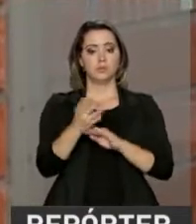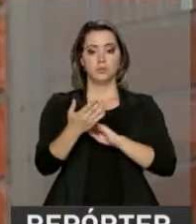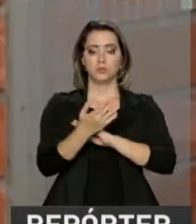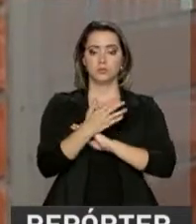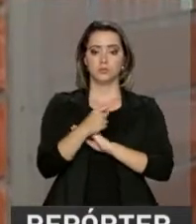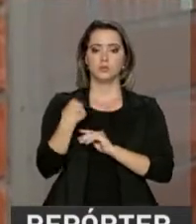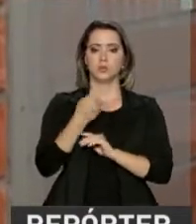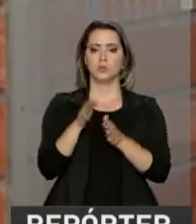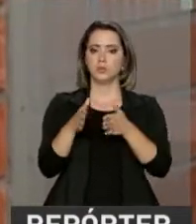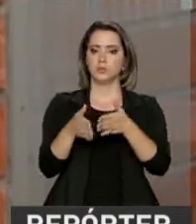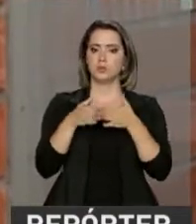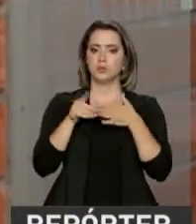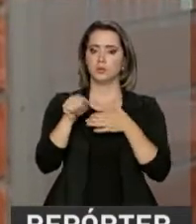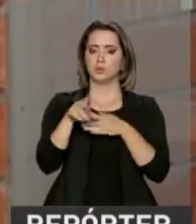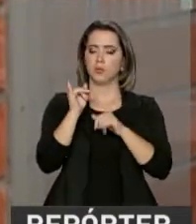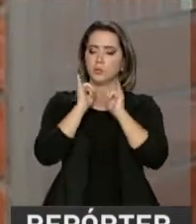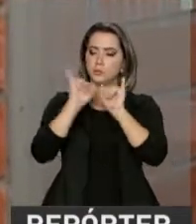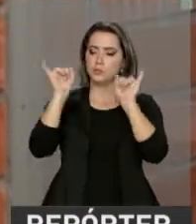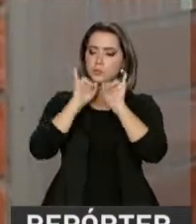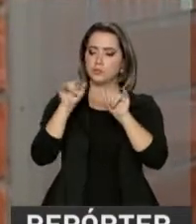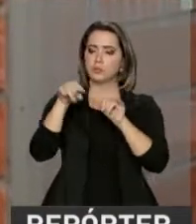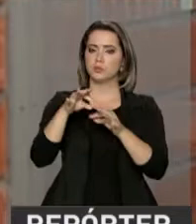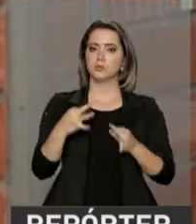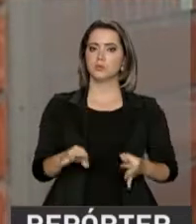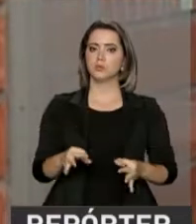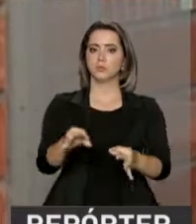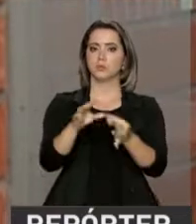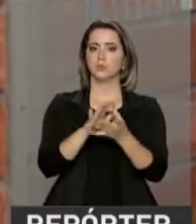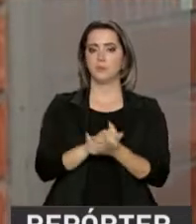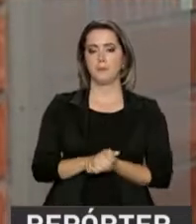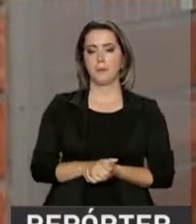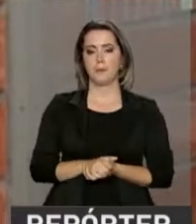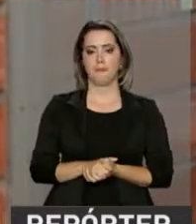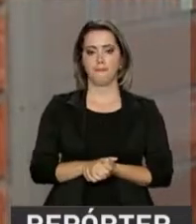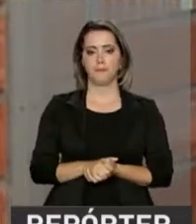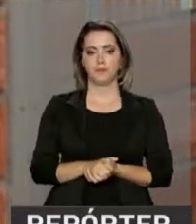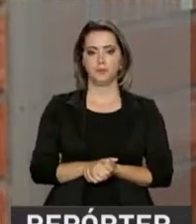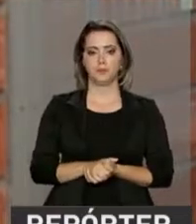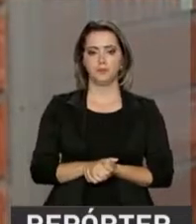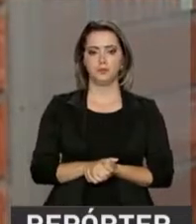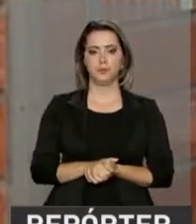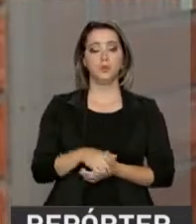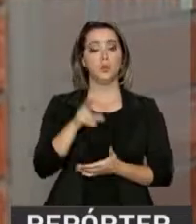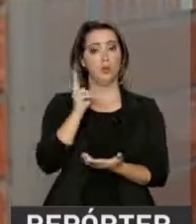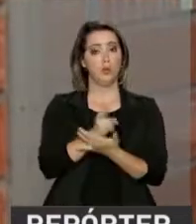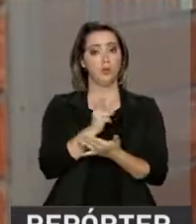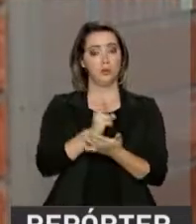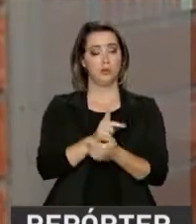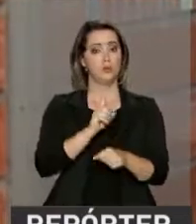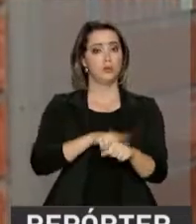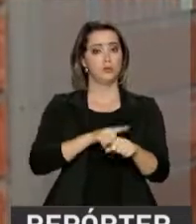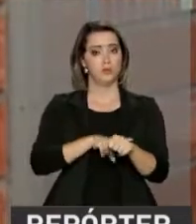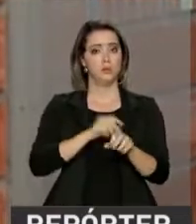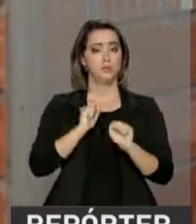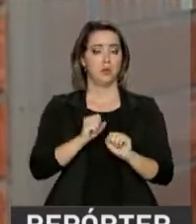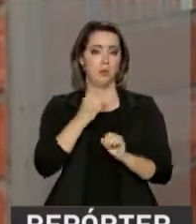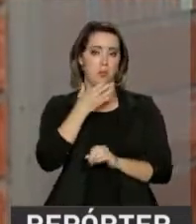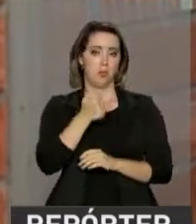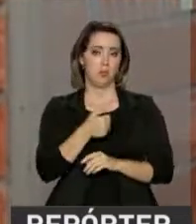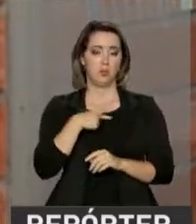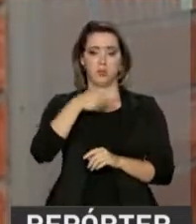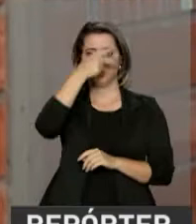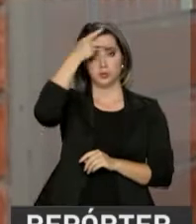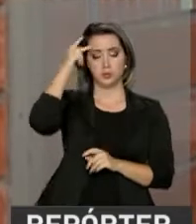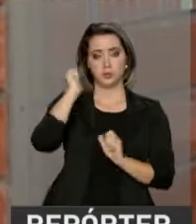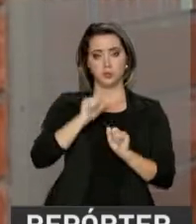nós solicitamos que eles divulguem essa tecnologia, né, e ao mesmo tempo eles têm a vantagem de ter